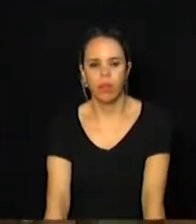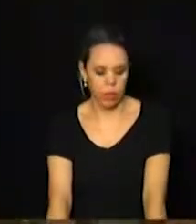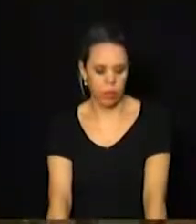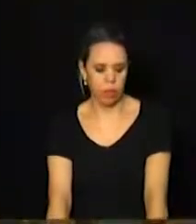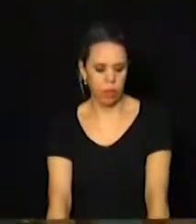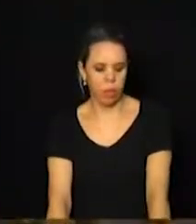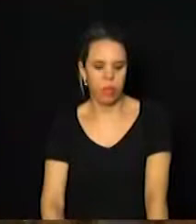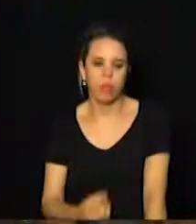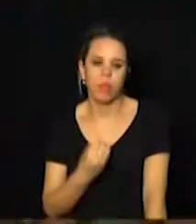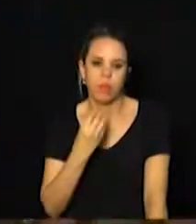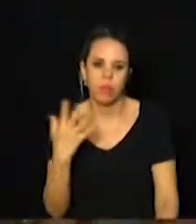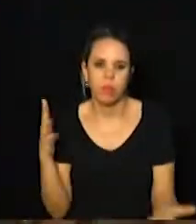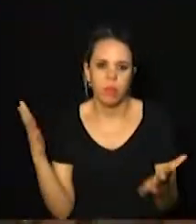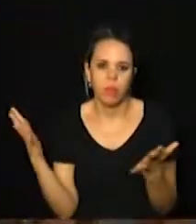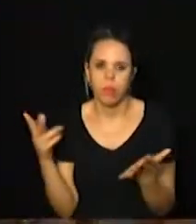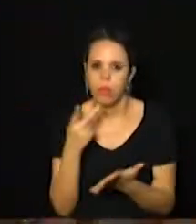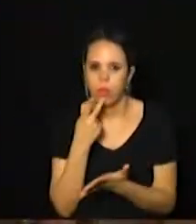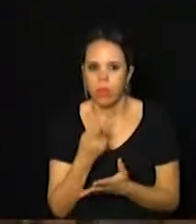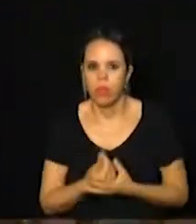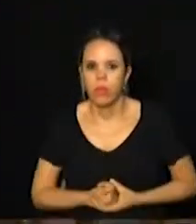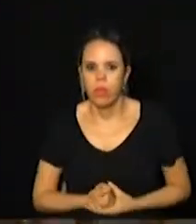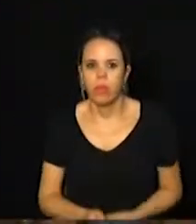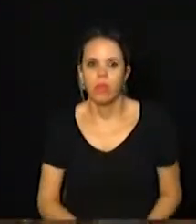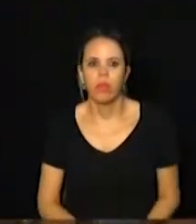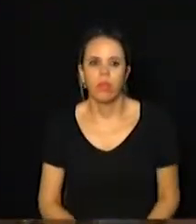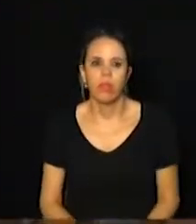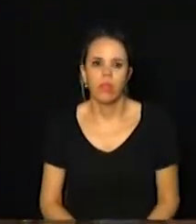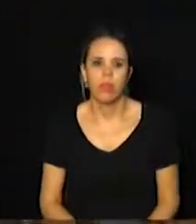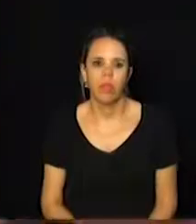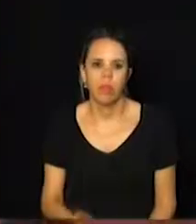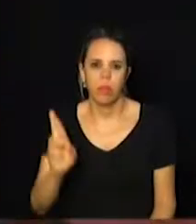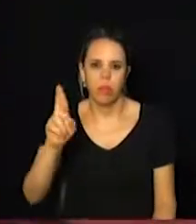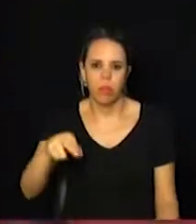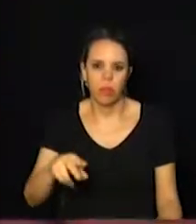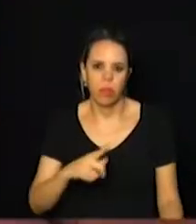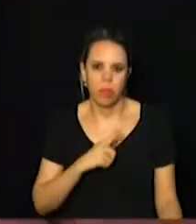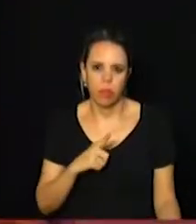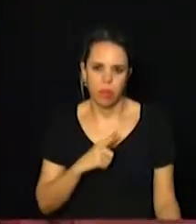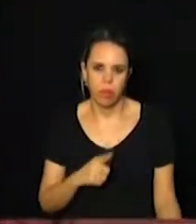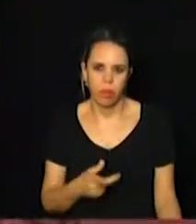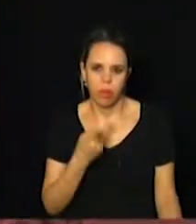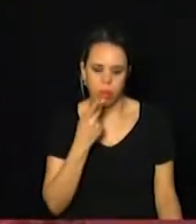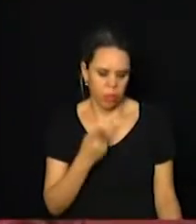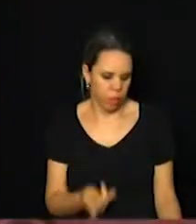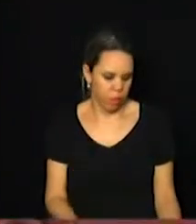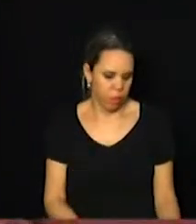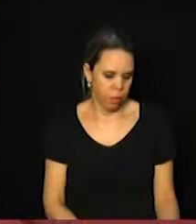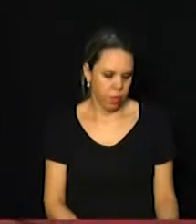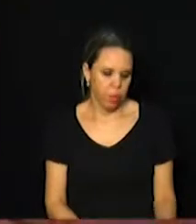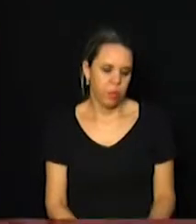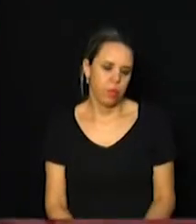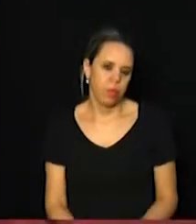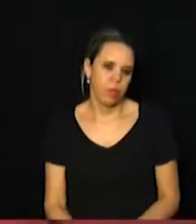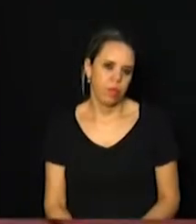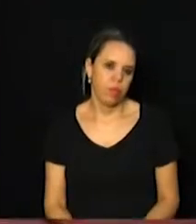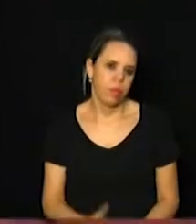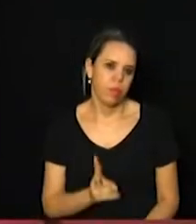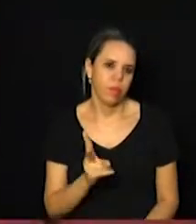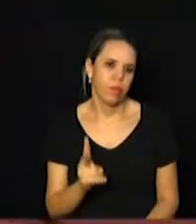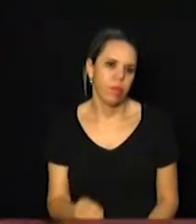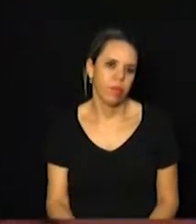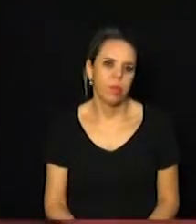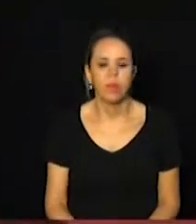é muito bom Parabéns aí pela fala realmente por tem razão as suas palavras e dando